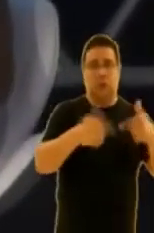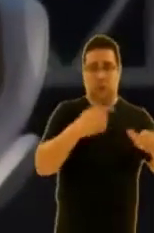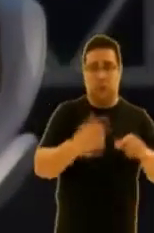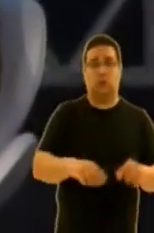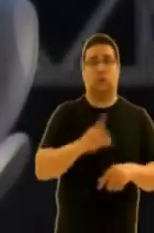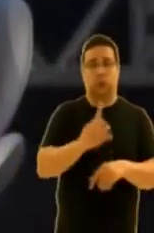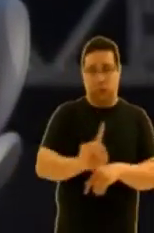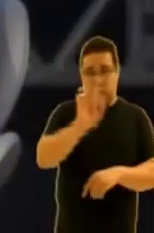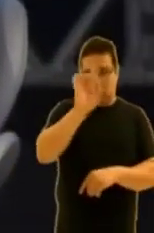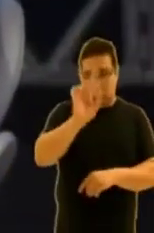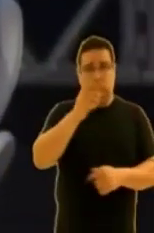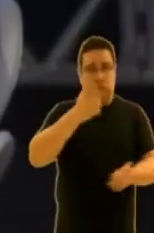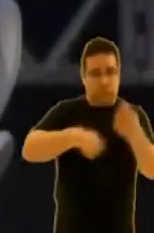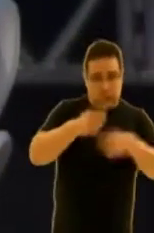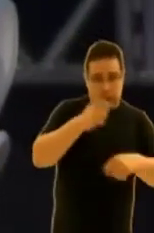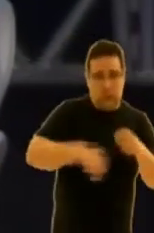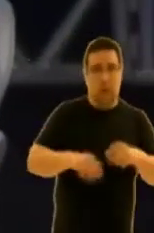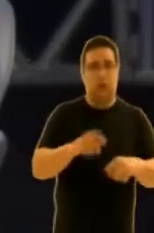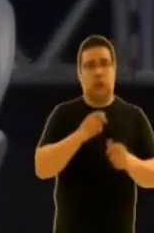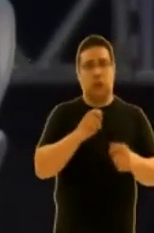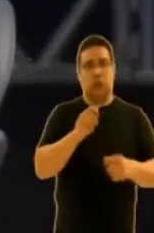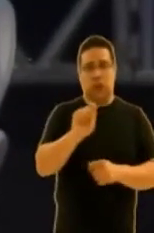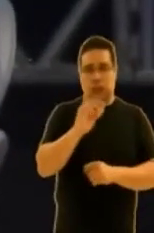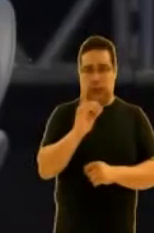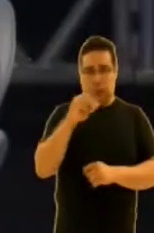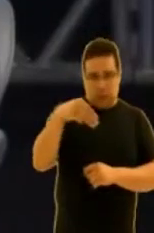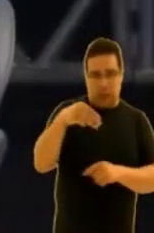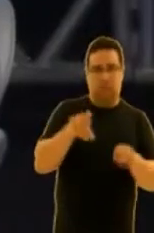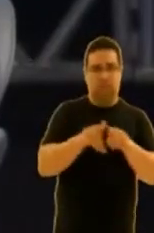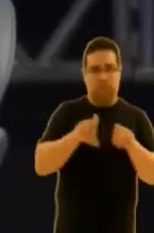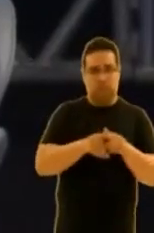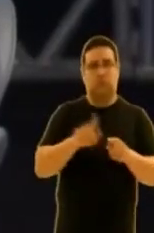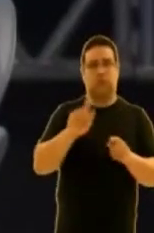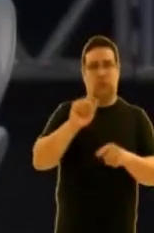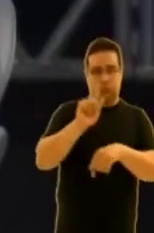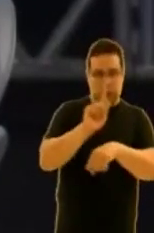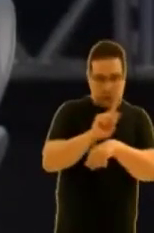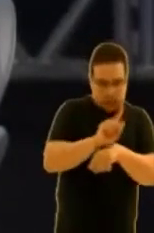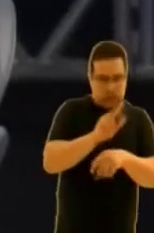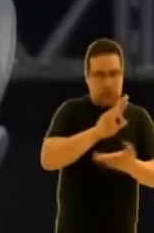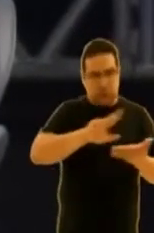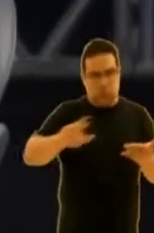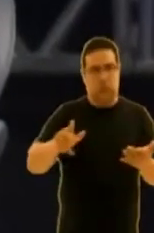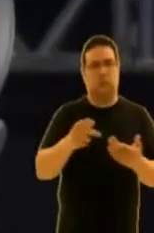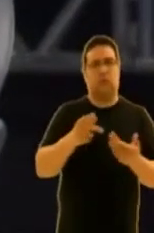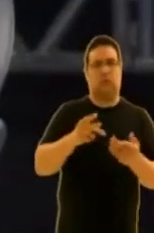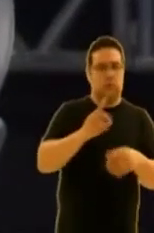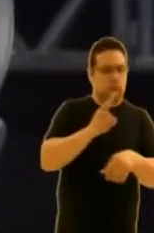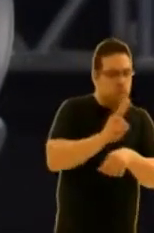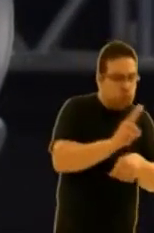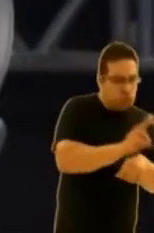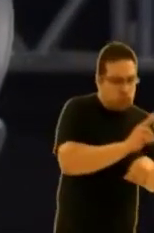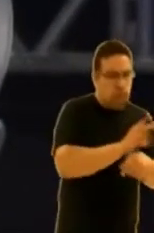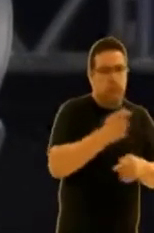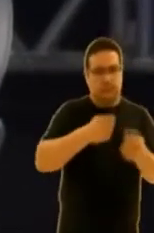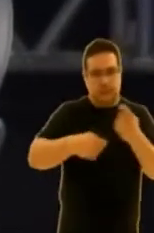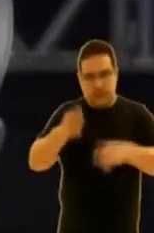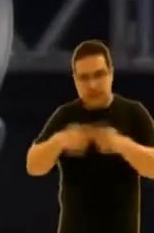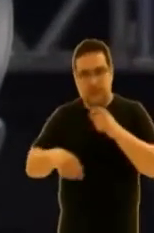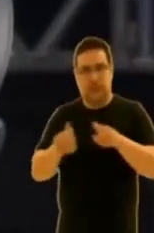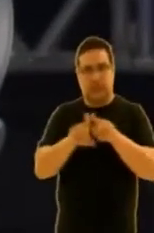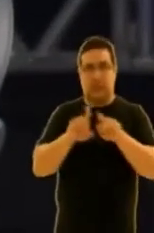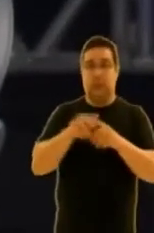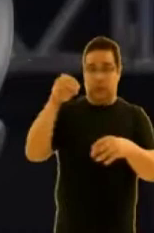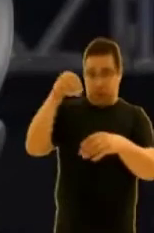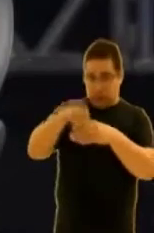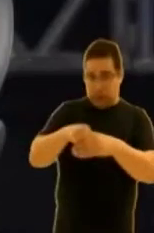Diretor Administrativo e Financeiro e gerente de Planejamento e Gestão Administrativa e Financeira. No Ministério da